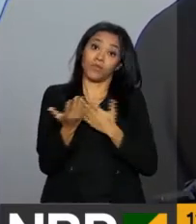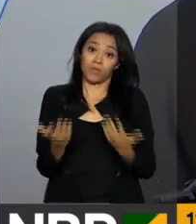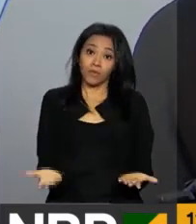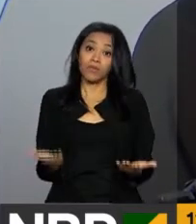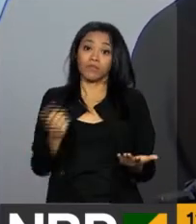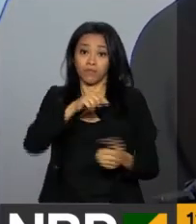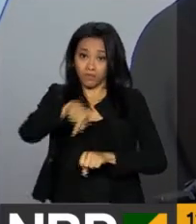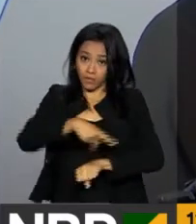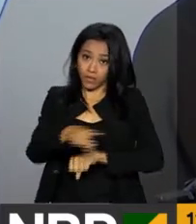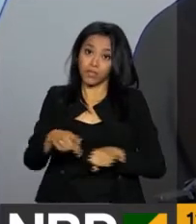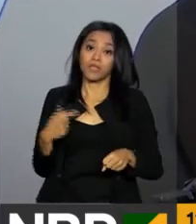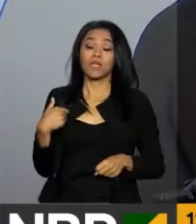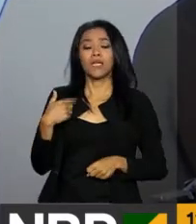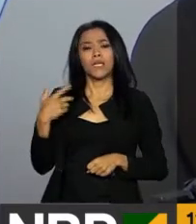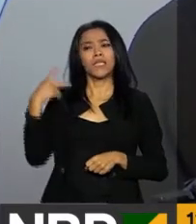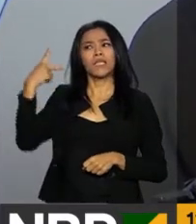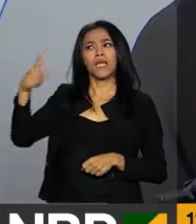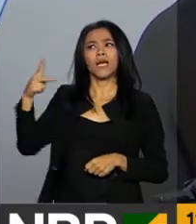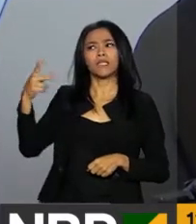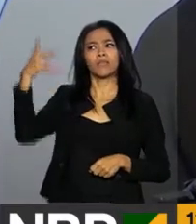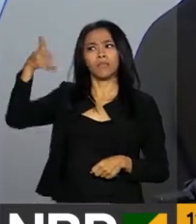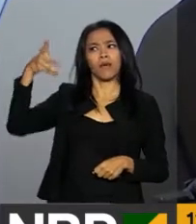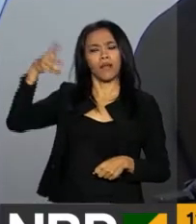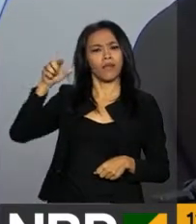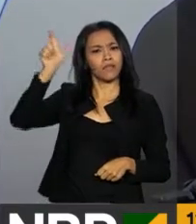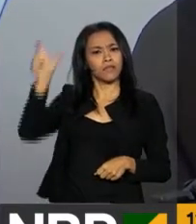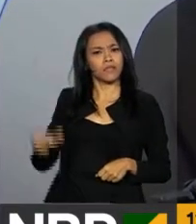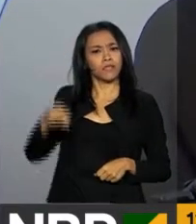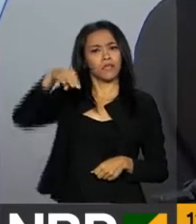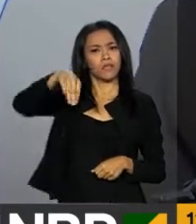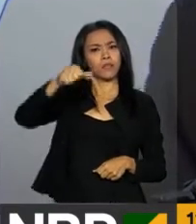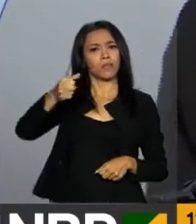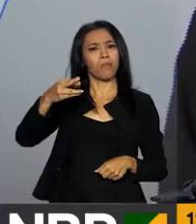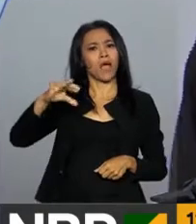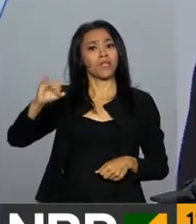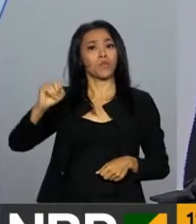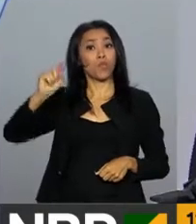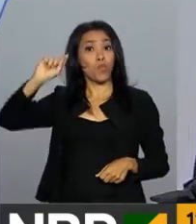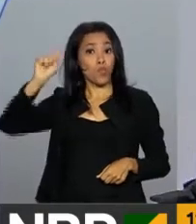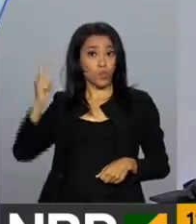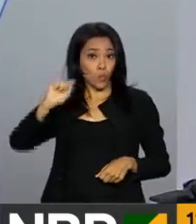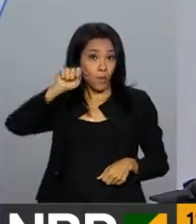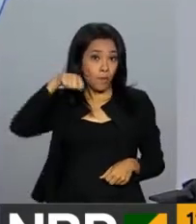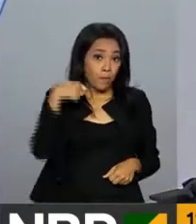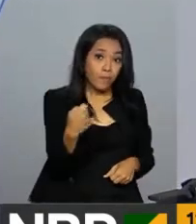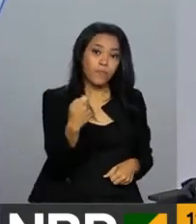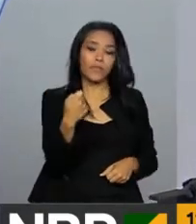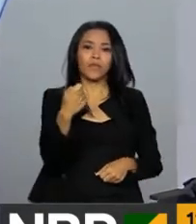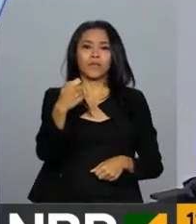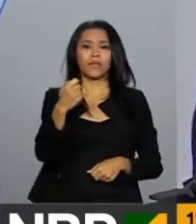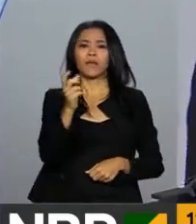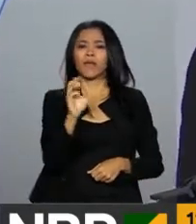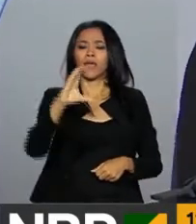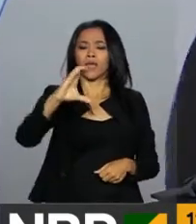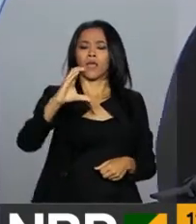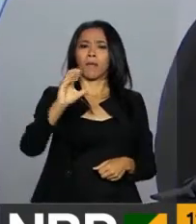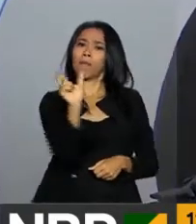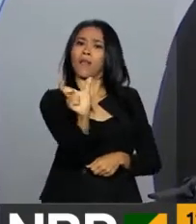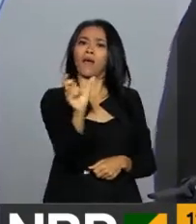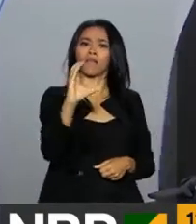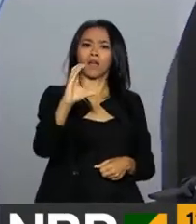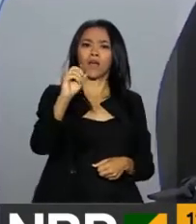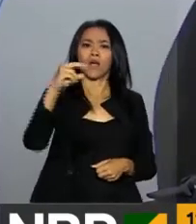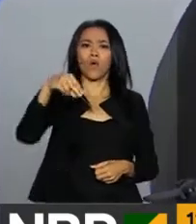março ele ele tem uma palavra chave que a palavra confiança é palavra confiança é que alicerça